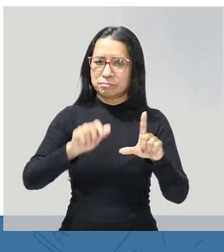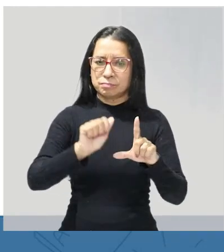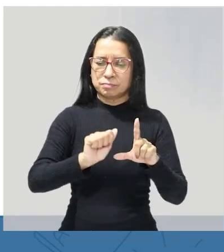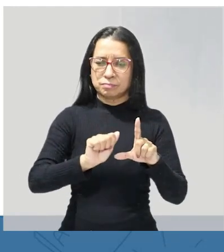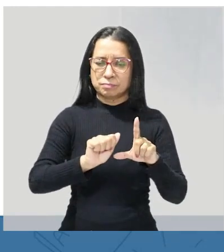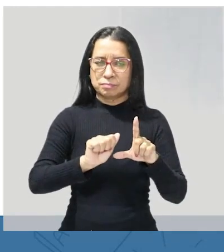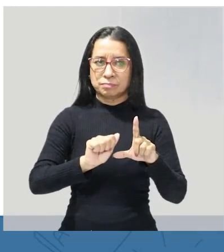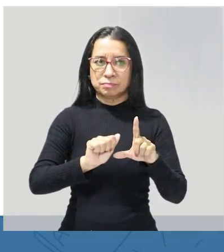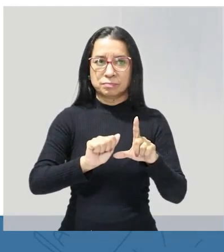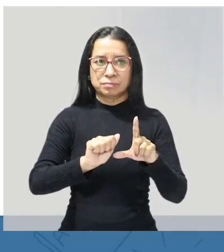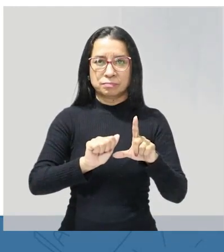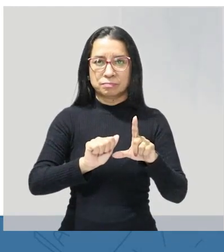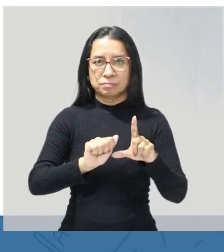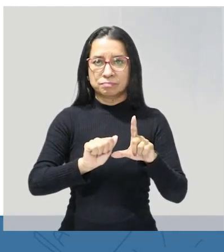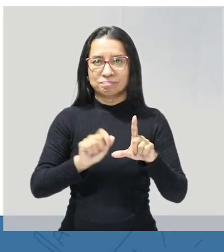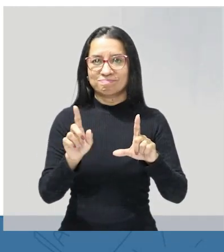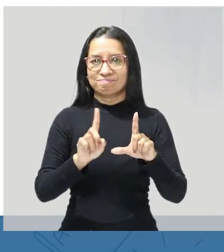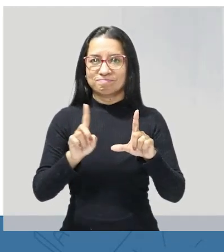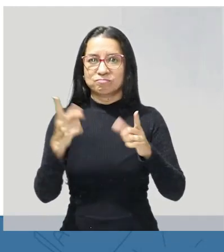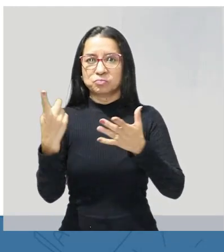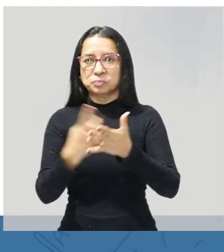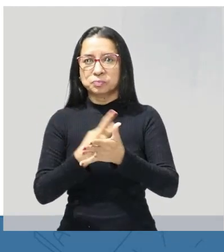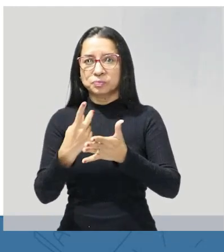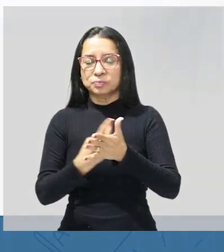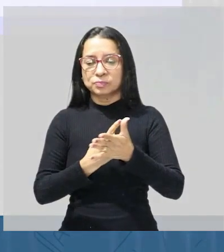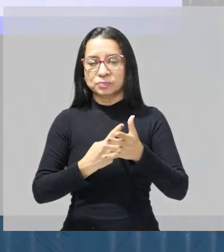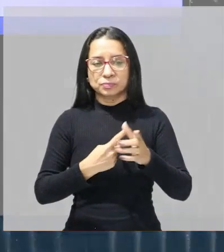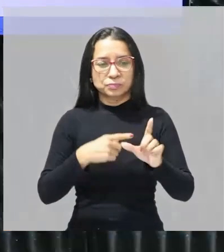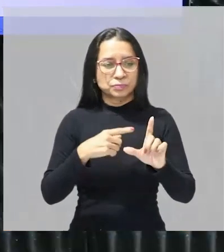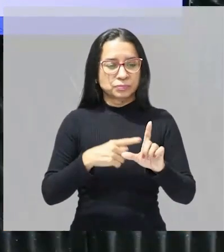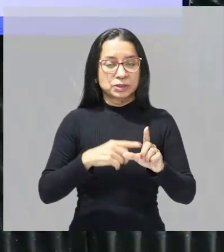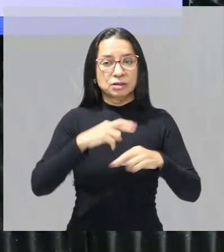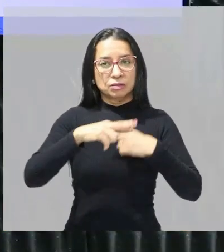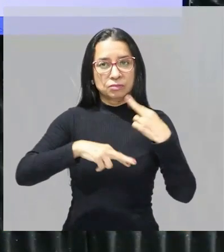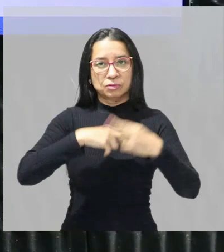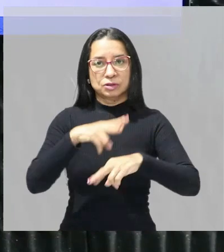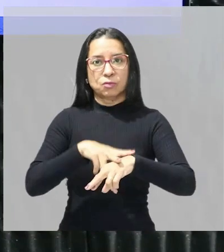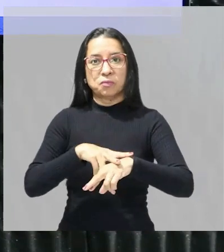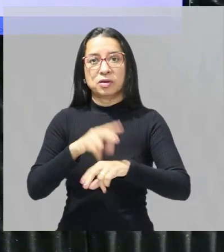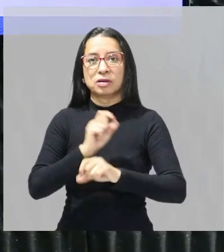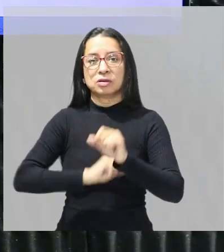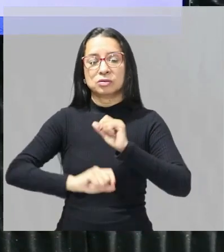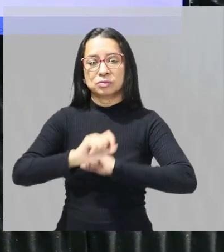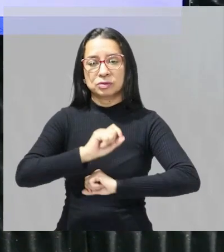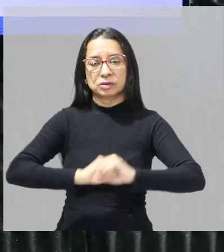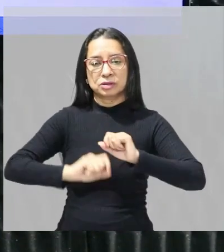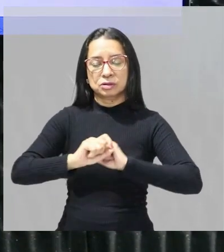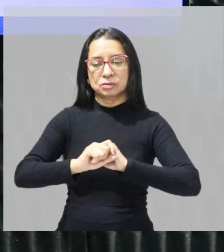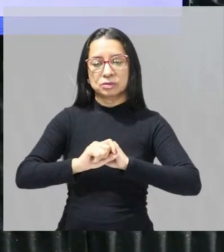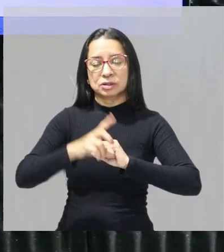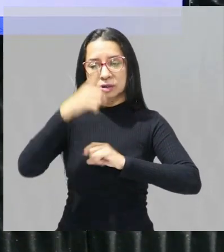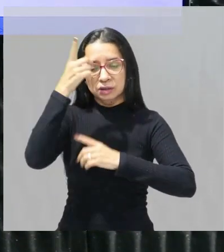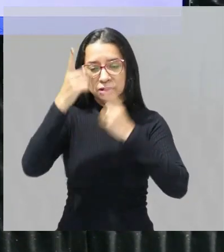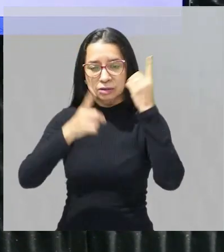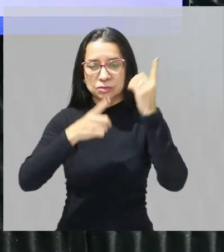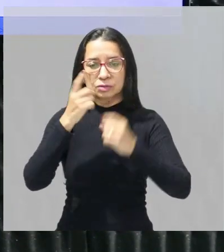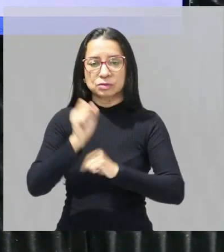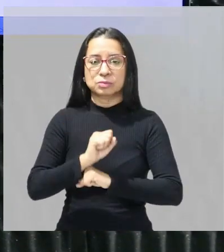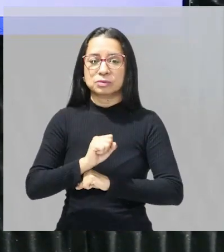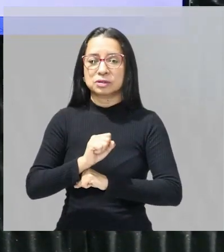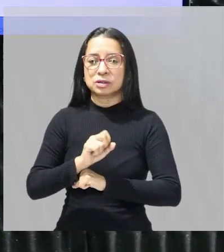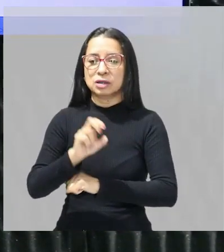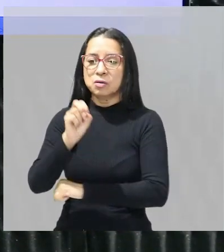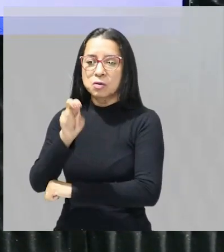nos níveis de contaminação no solo? Errado, galera. Revolução Verde, das suas criações é, por exemplo,